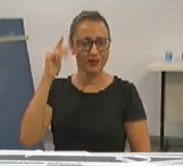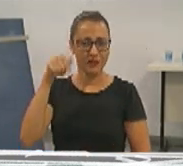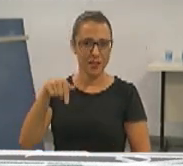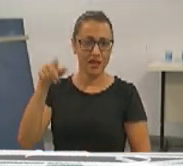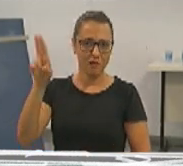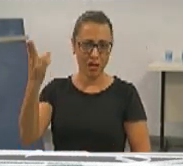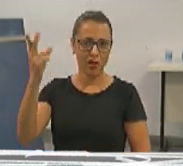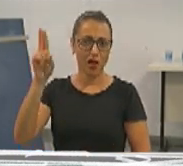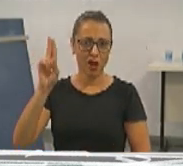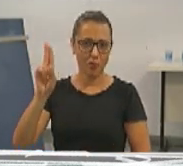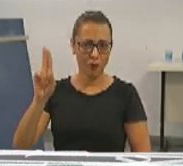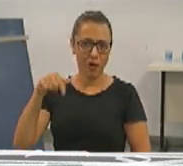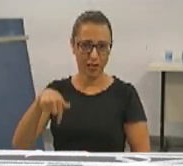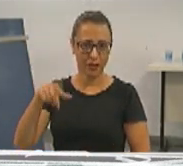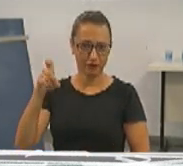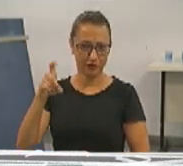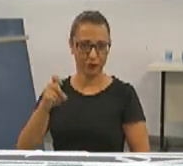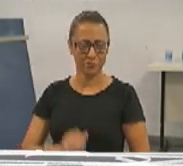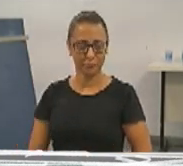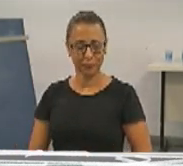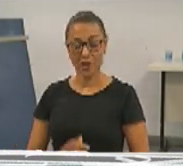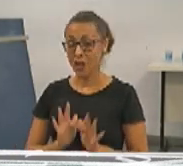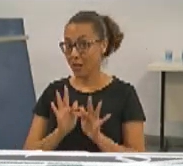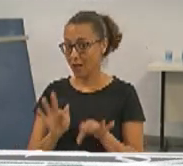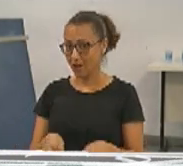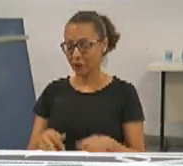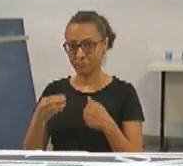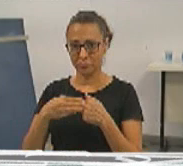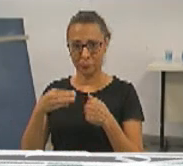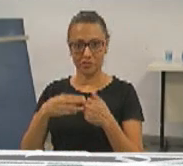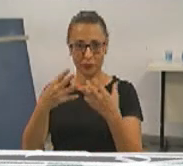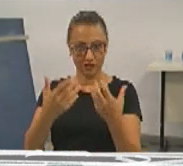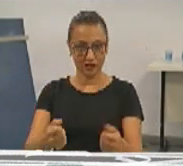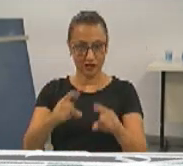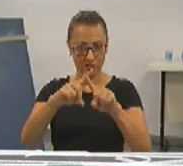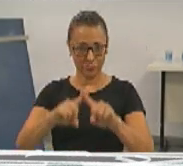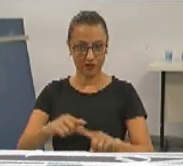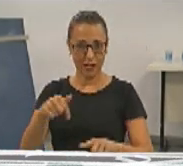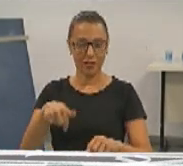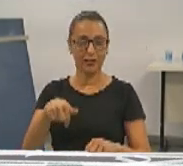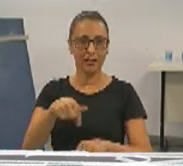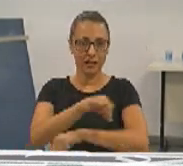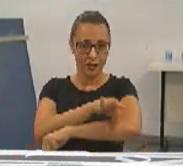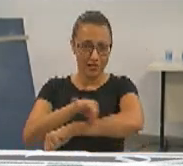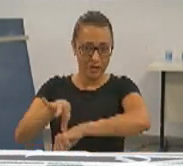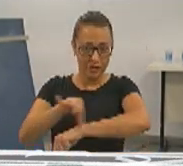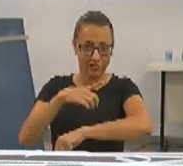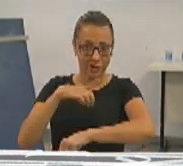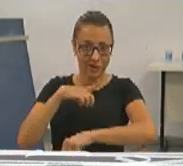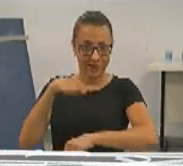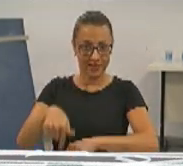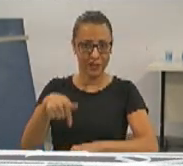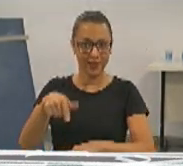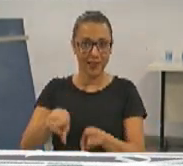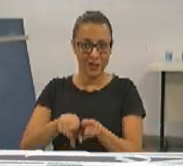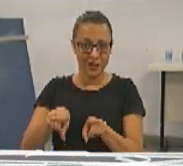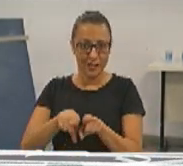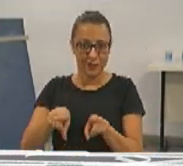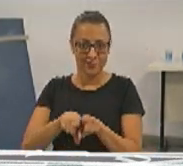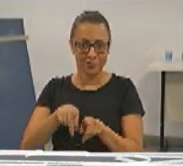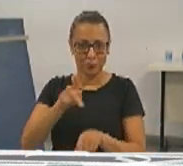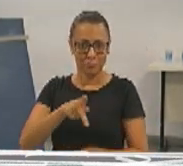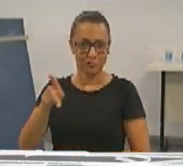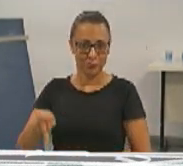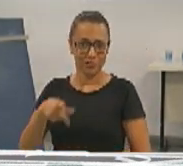Enfim, depois de finalizar o doutorado, assumo a vaga aqui na Faculdade de Engenharia para docente, como professor da área de Sistemas